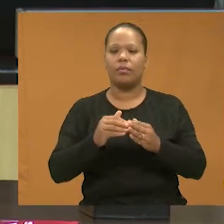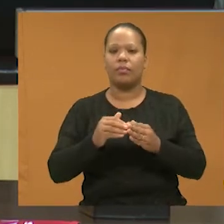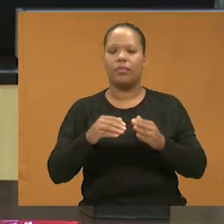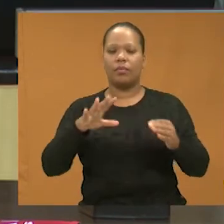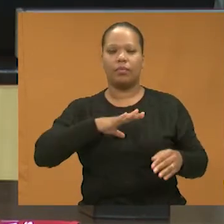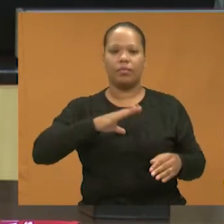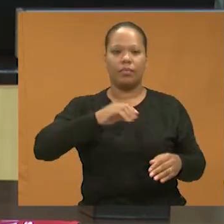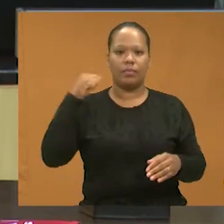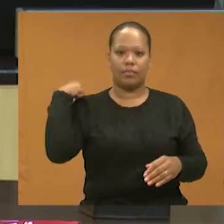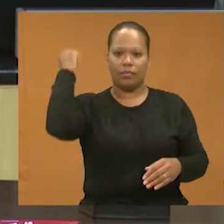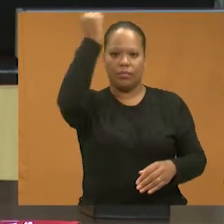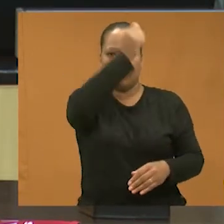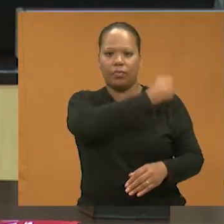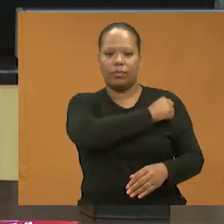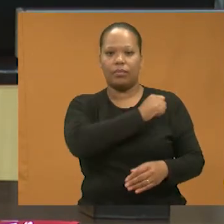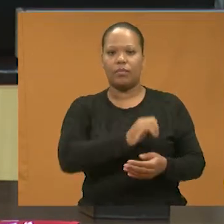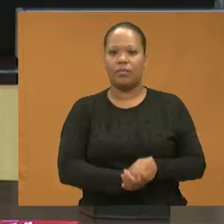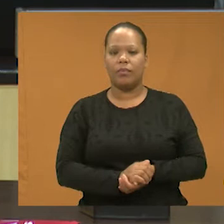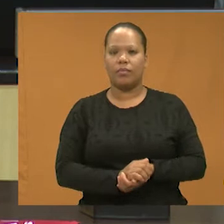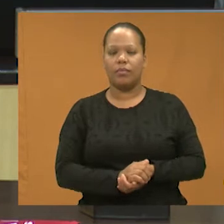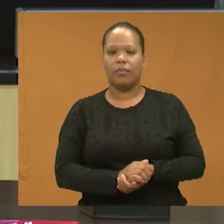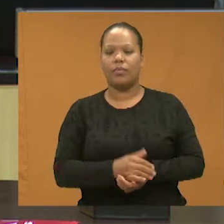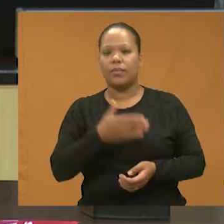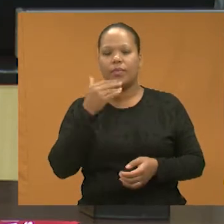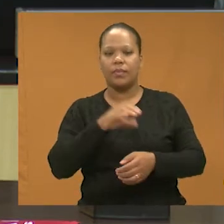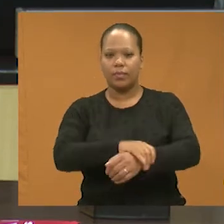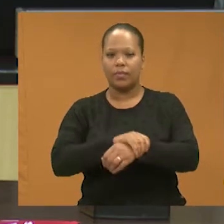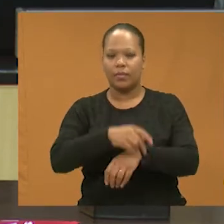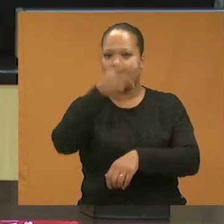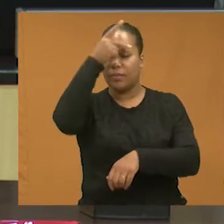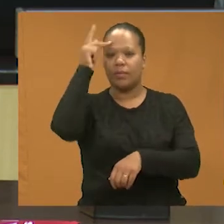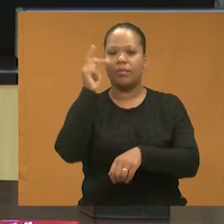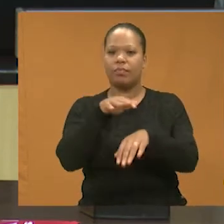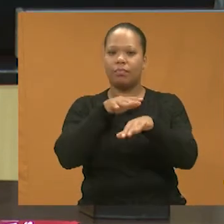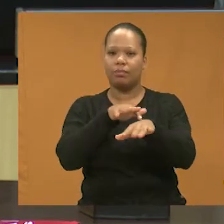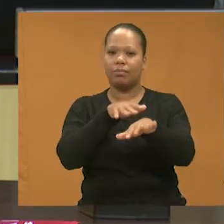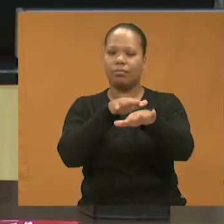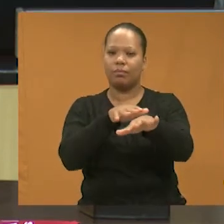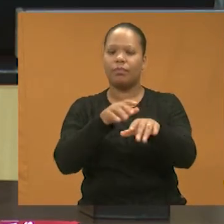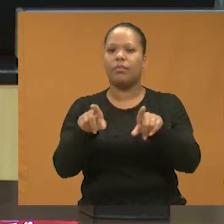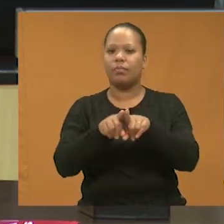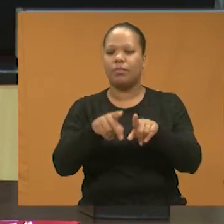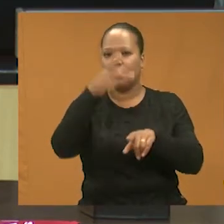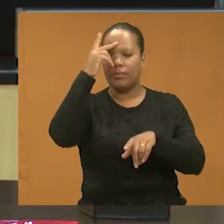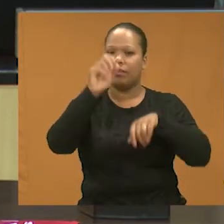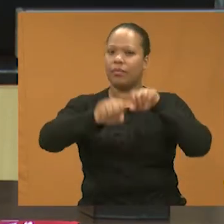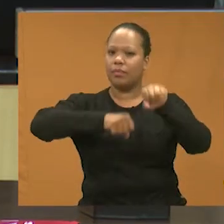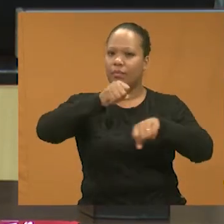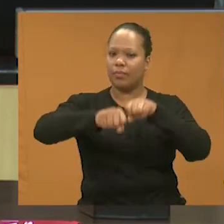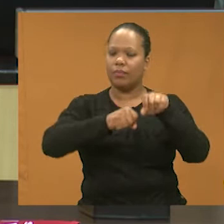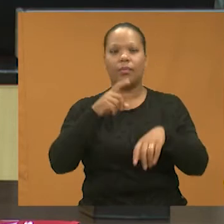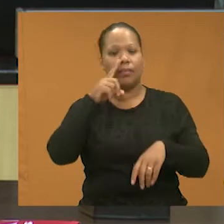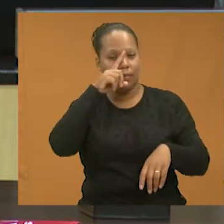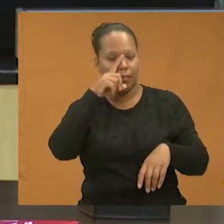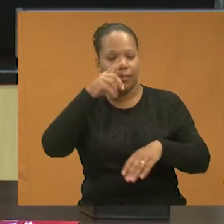solicitação objetiva proporcionar maior segurança aos romeiros, pedestres e ciclistas, que correm muitos riscos